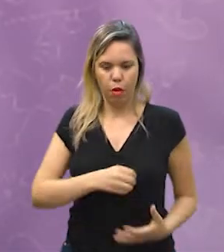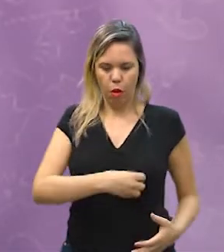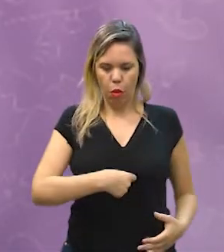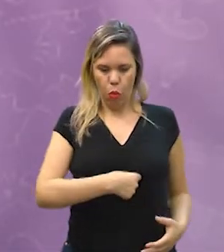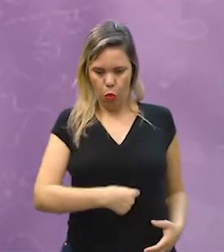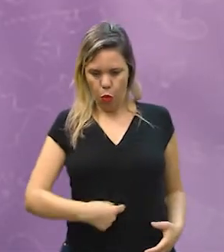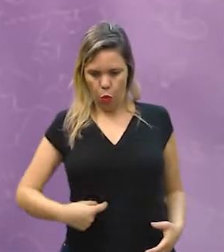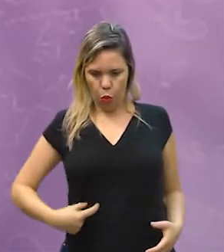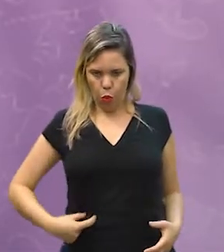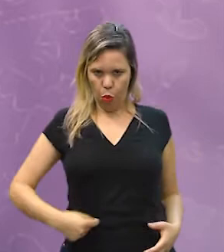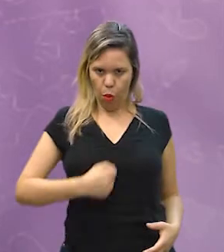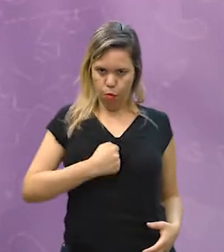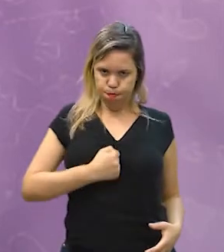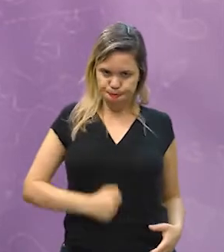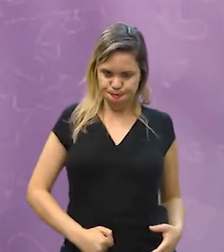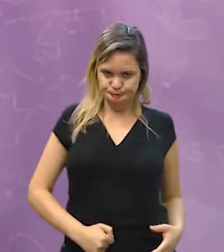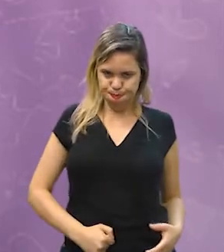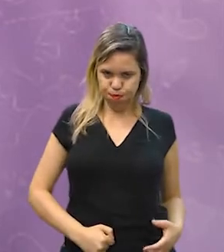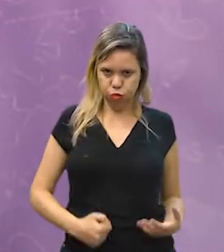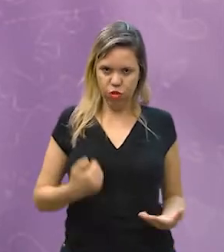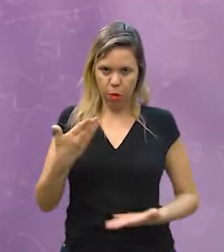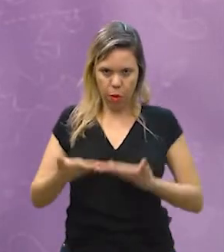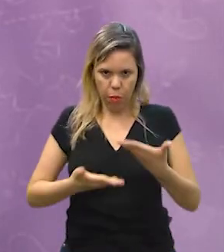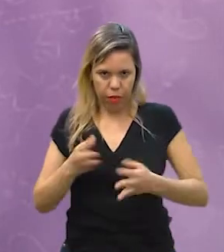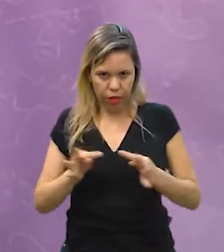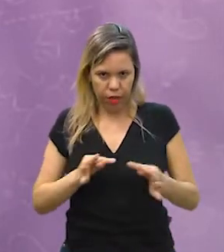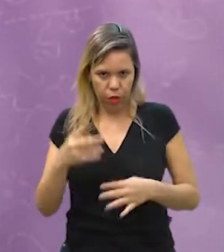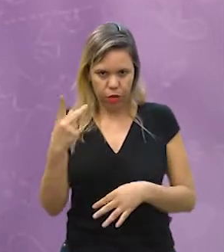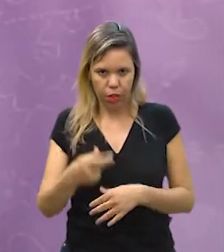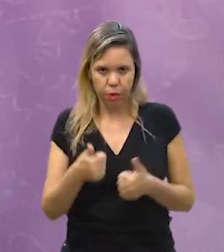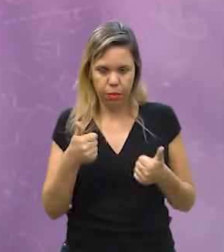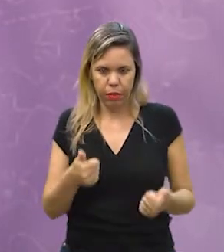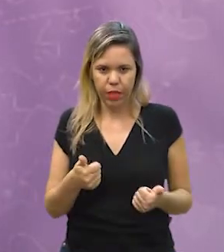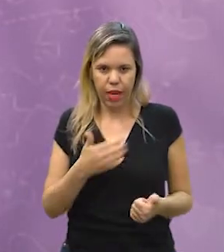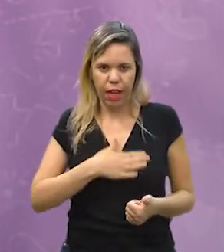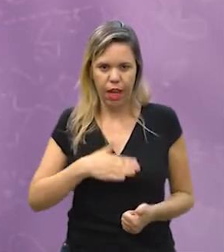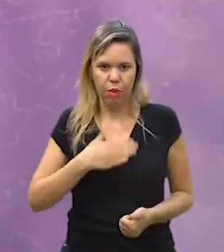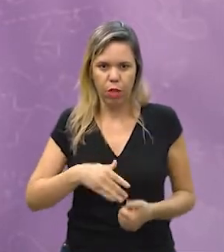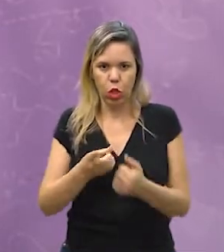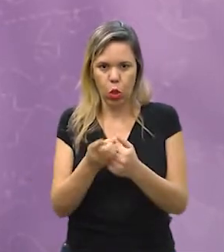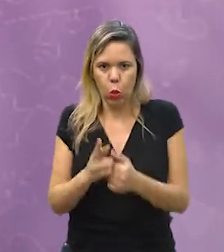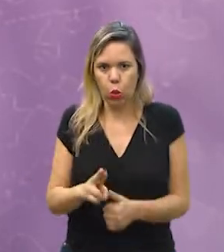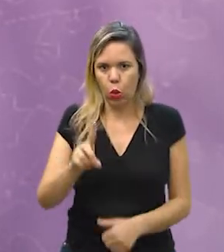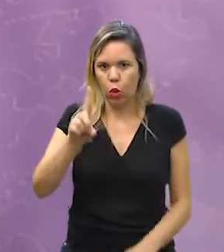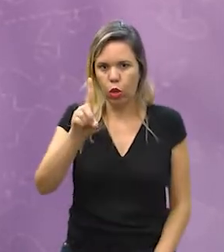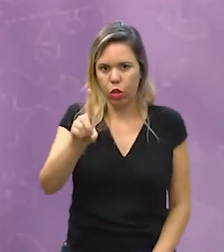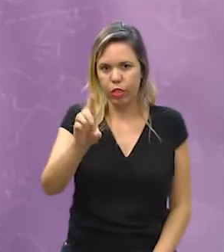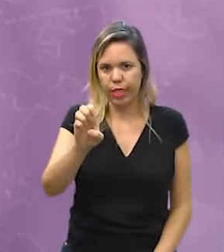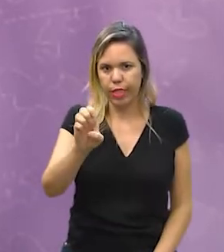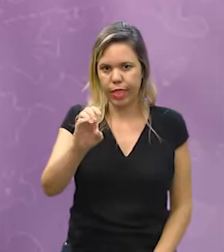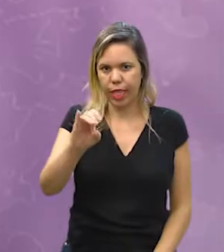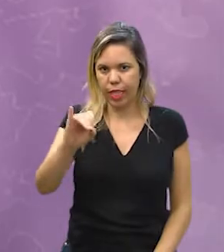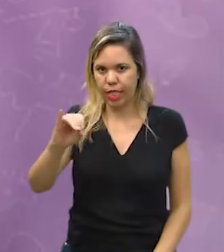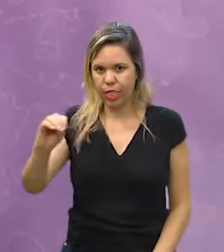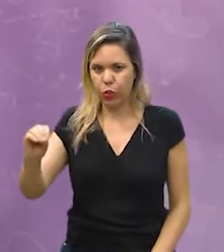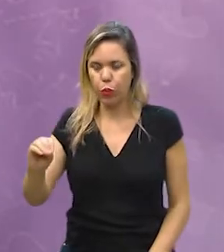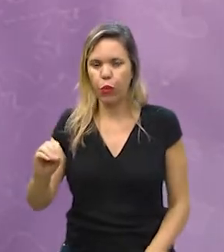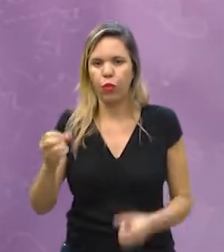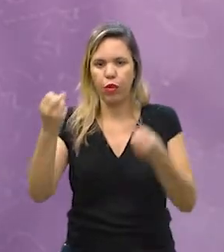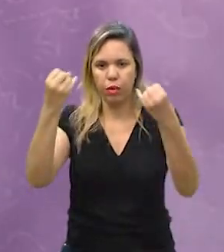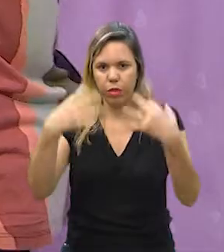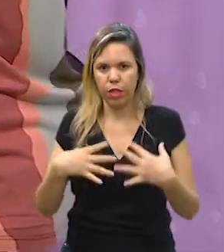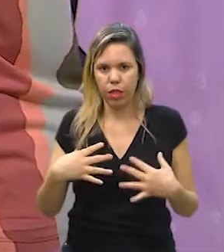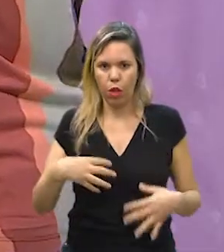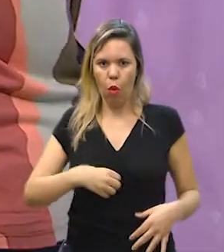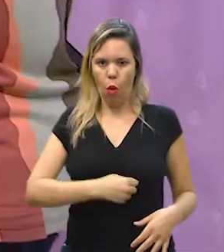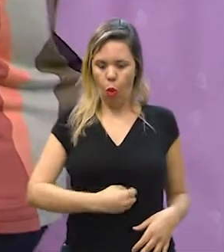intestino. Você sabe como tratar bem o seu? Então calma, que o Dr. Décio está aqui comigo e vai ajudar a gente a desvendar tudo sobre esse